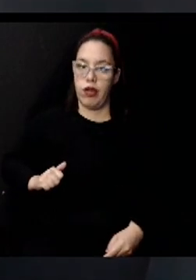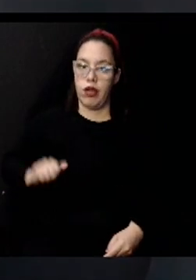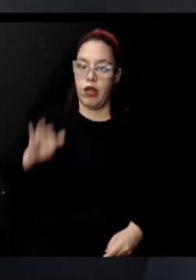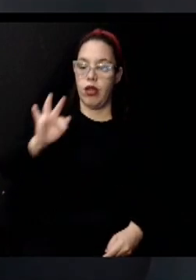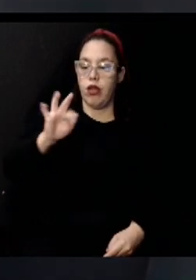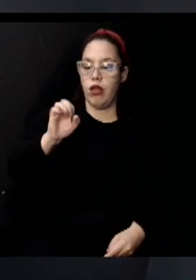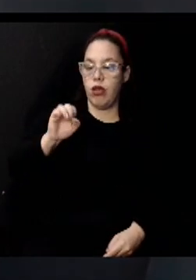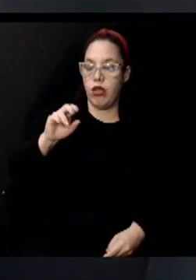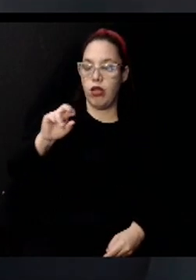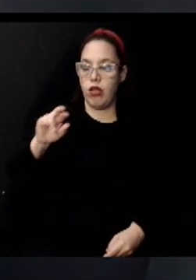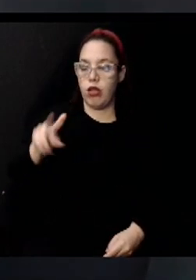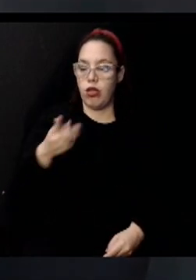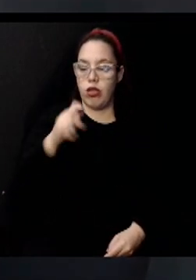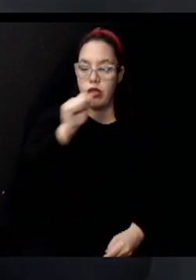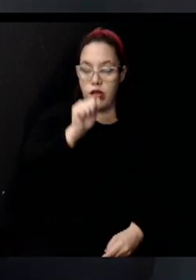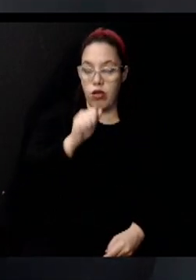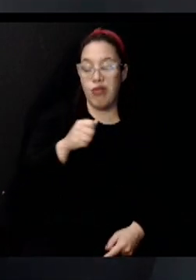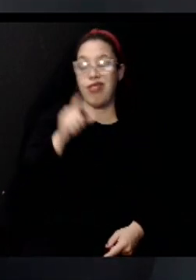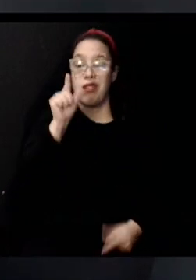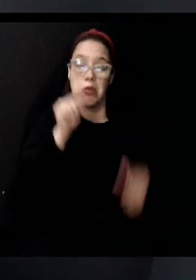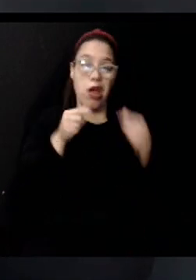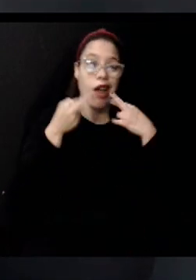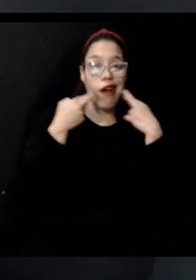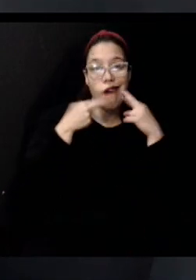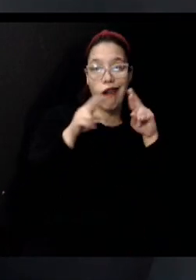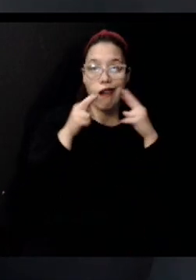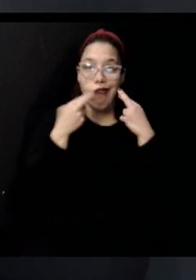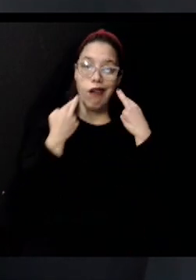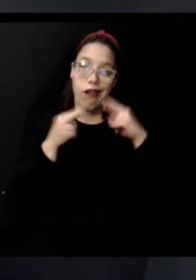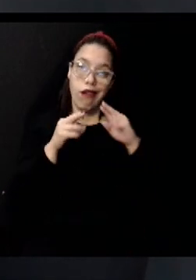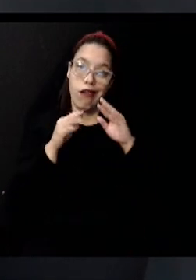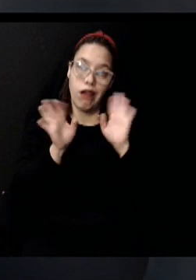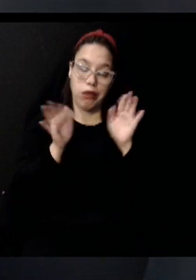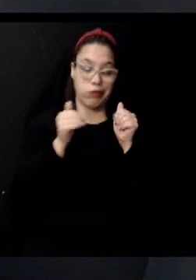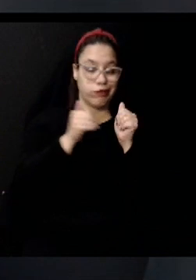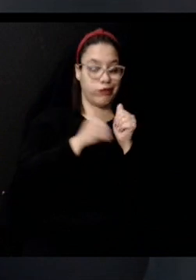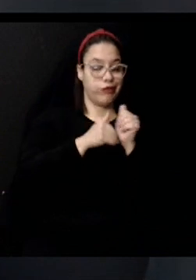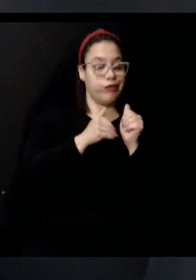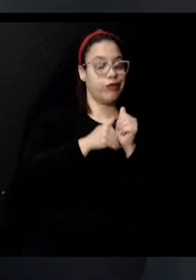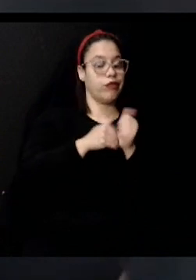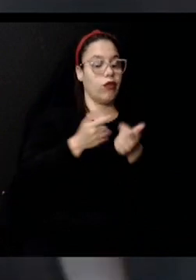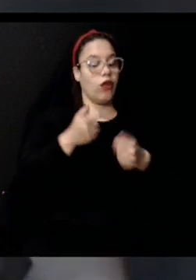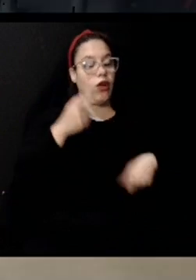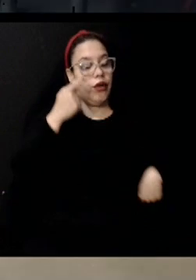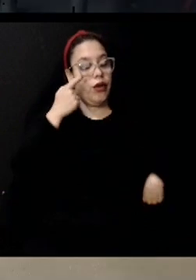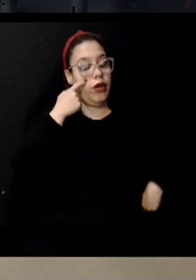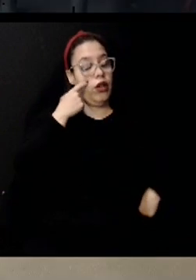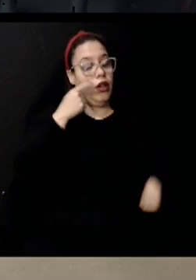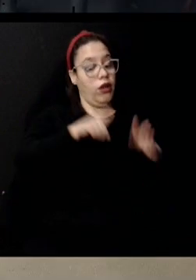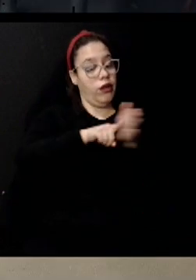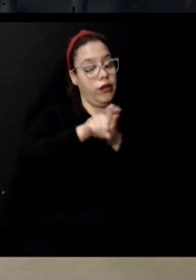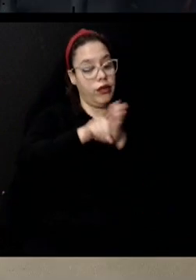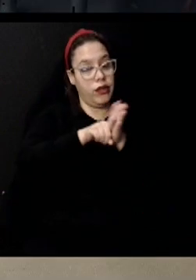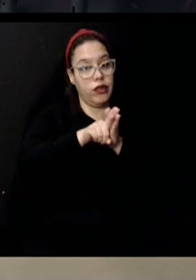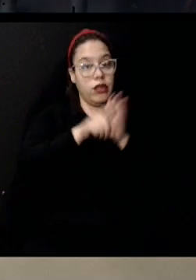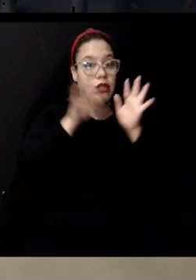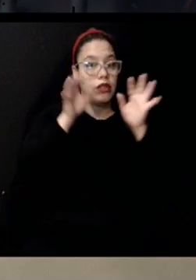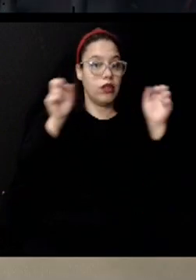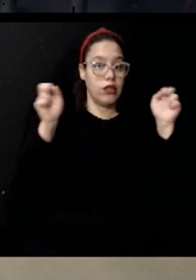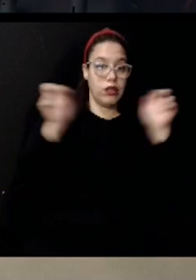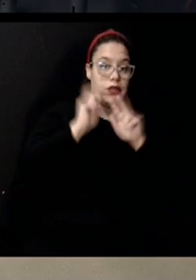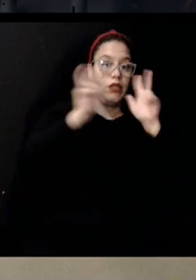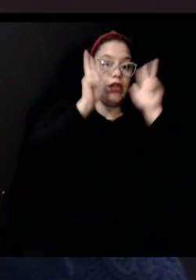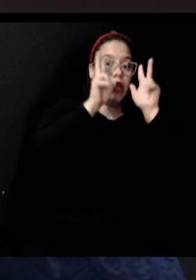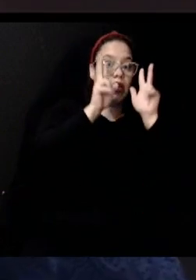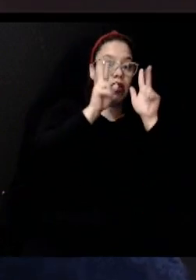essas pequenas reclamações é pano de fundo, tem uma coisa lá que a gente tem que investigar. É, eu chamo de alerta, pano de fundo também. E